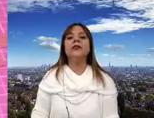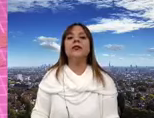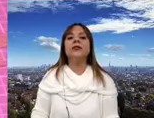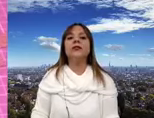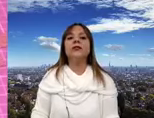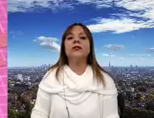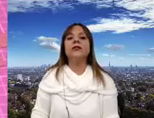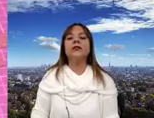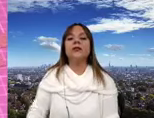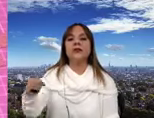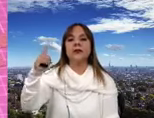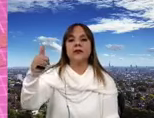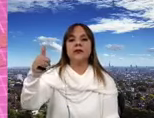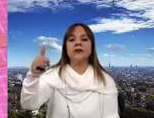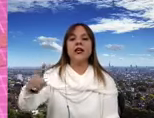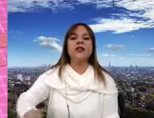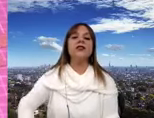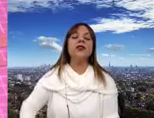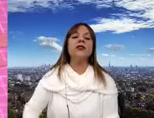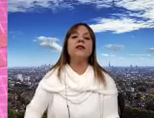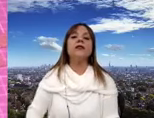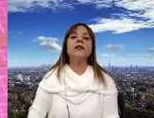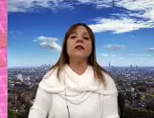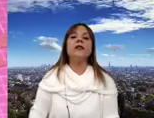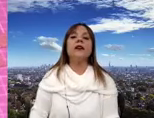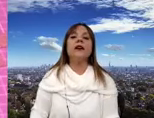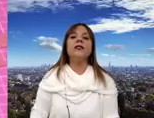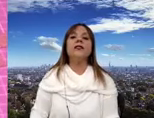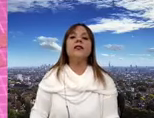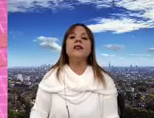cabeça dele. Certinho. Ah, então